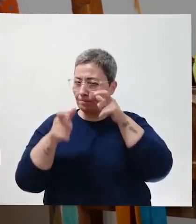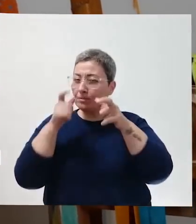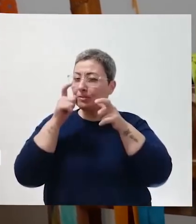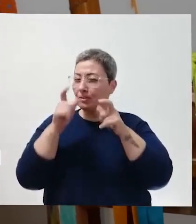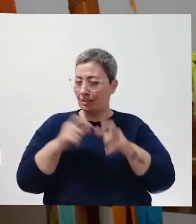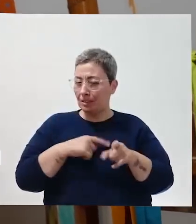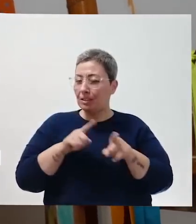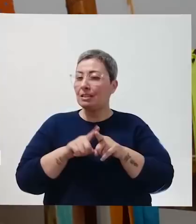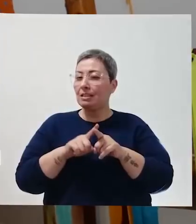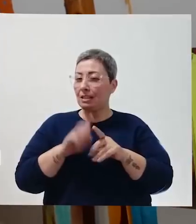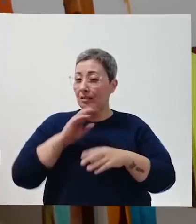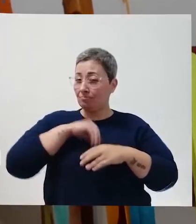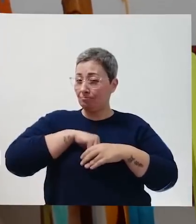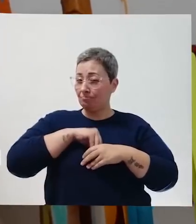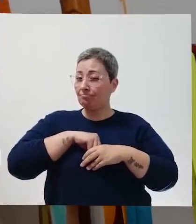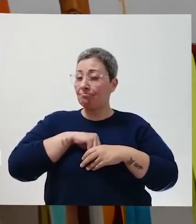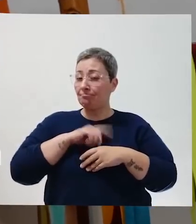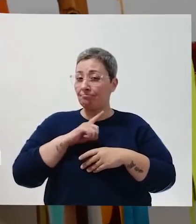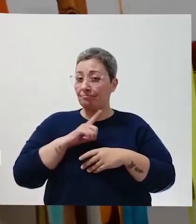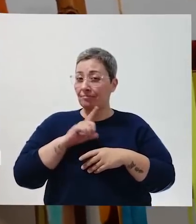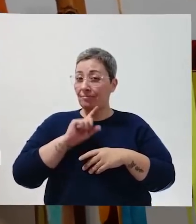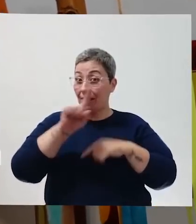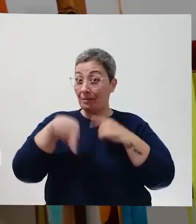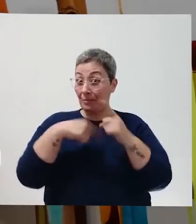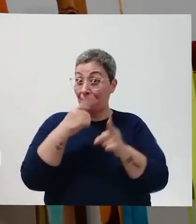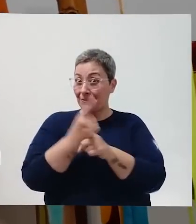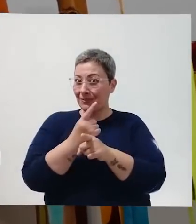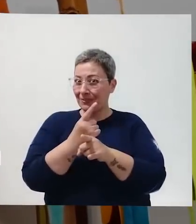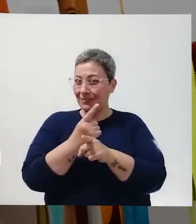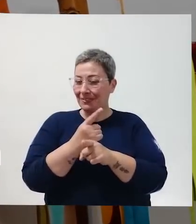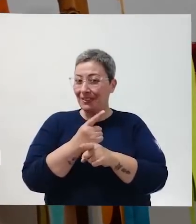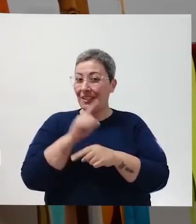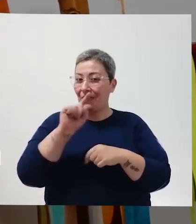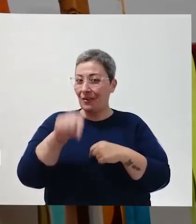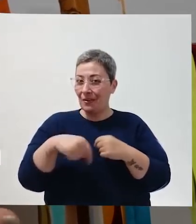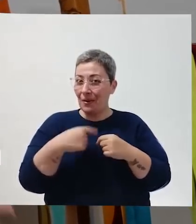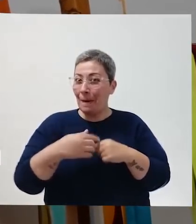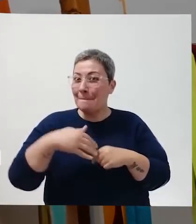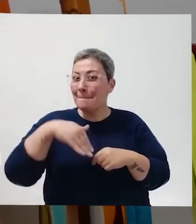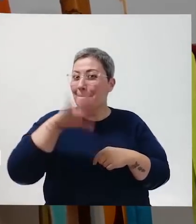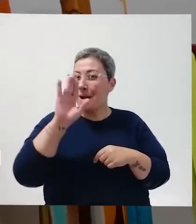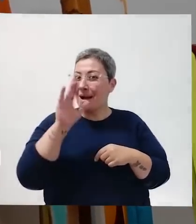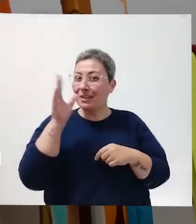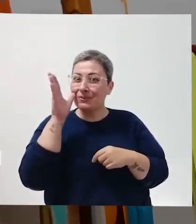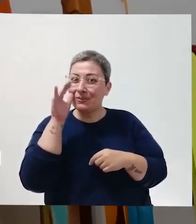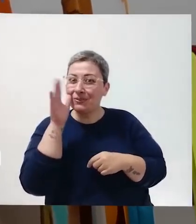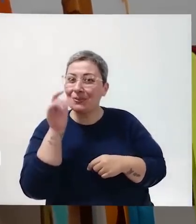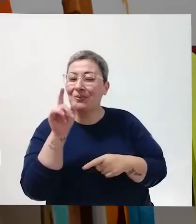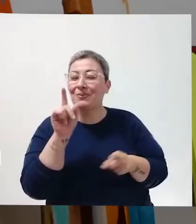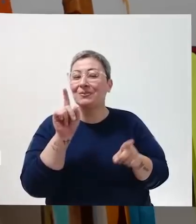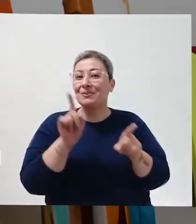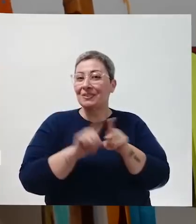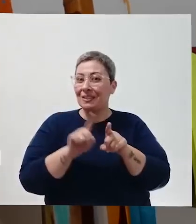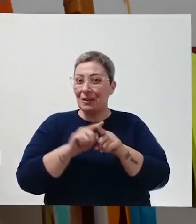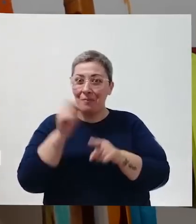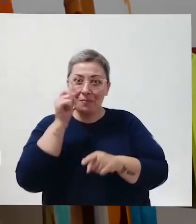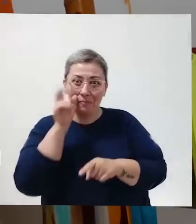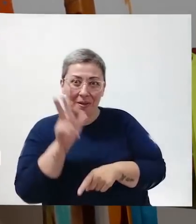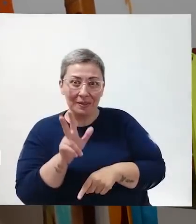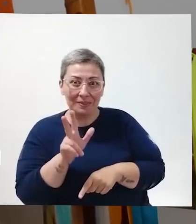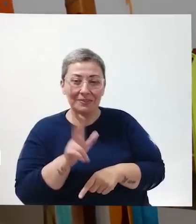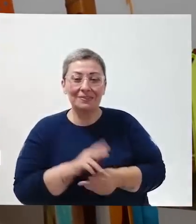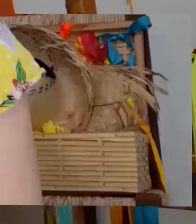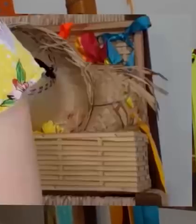interesses que nela habitam. A gente se vê ainda mais curioso